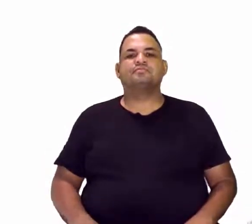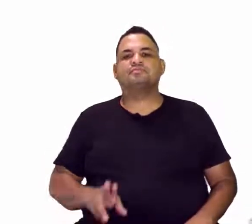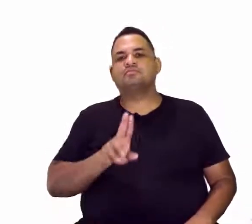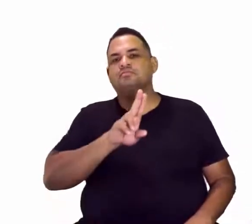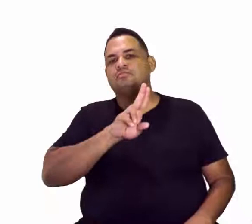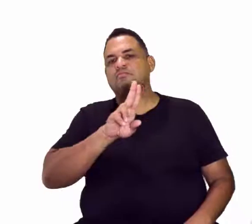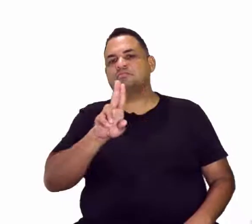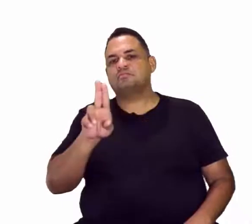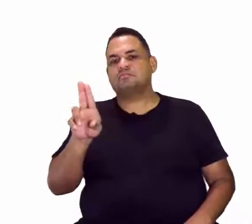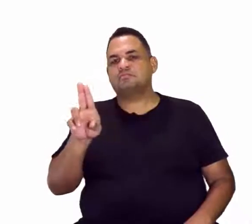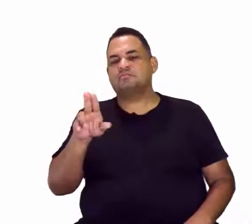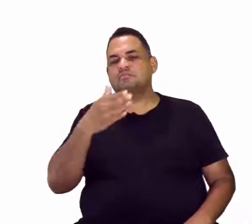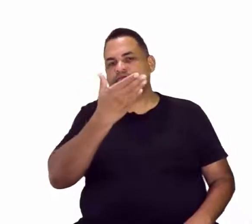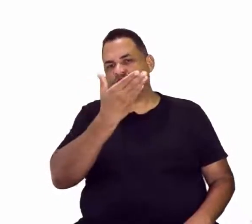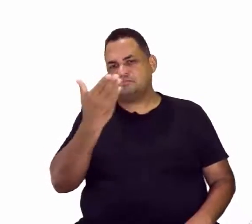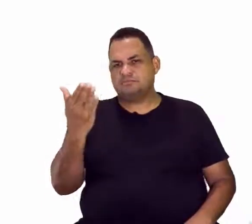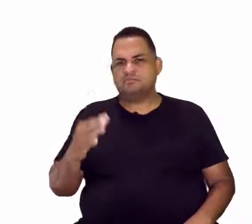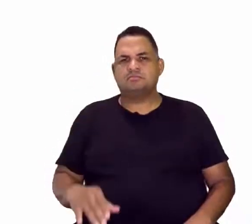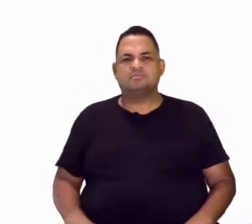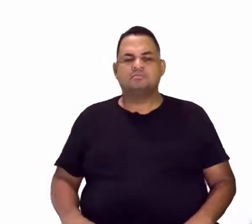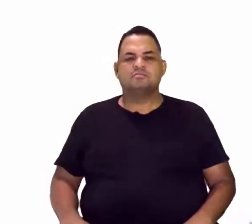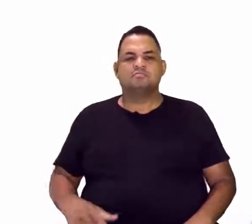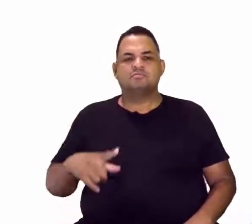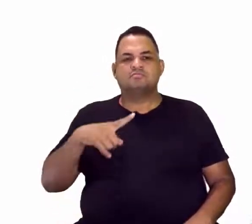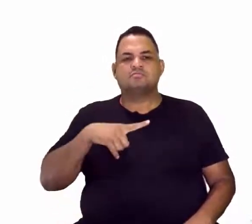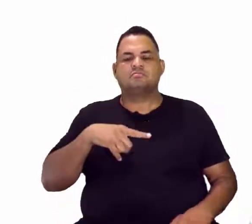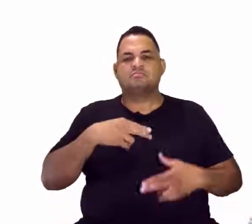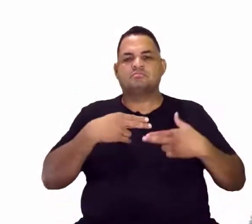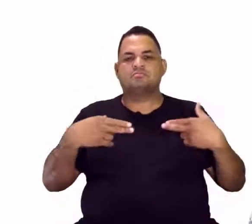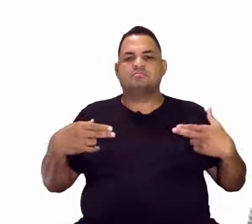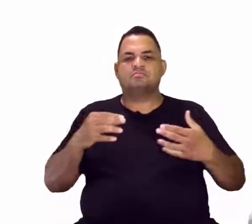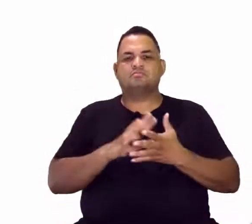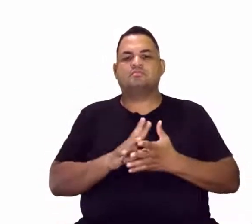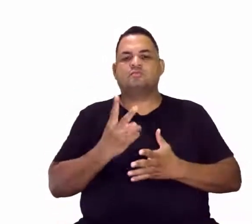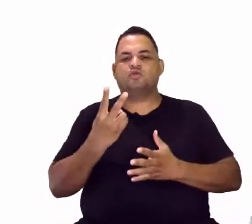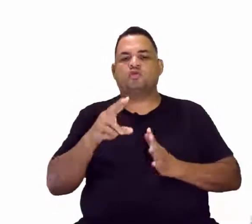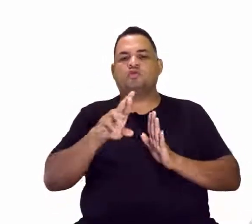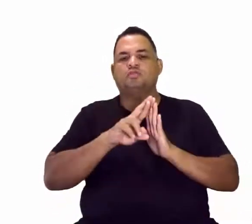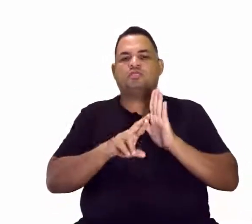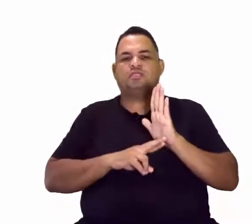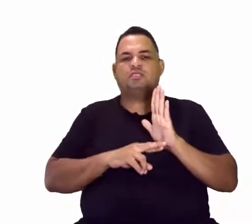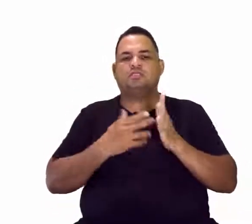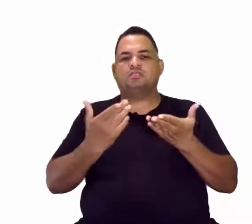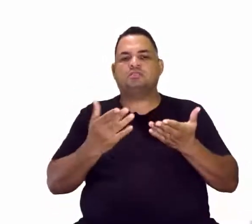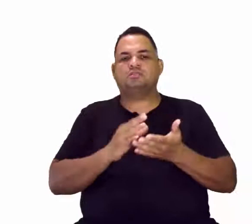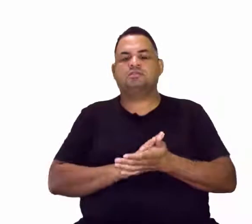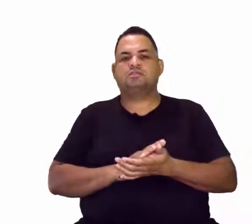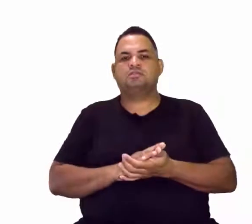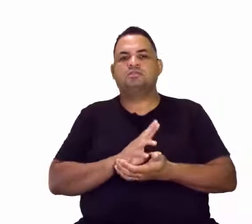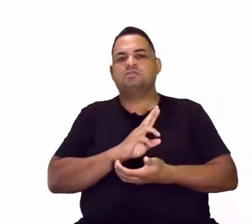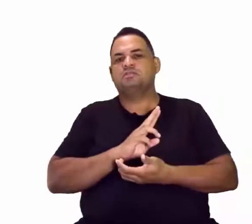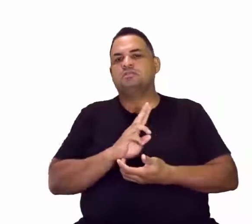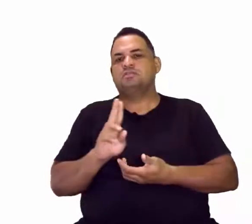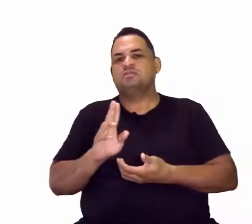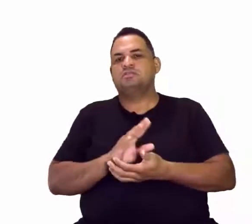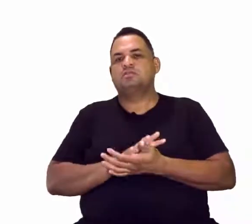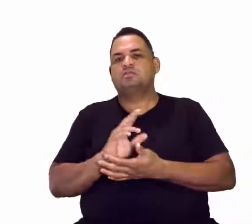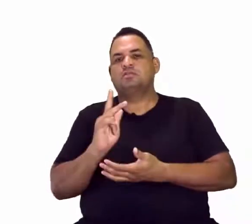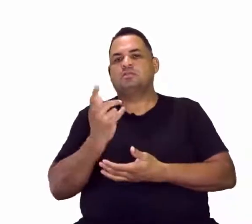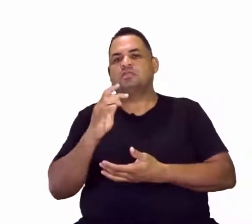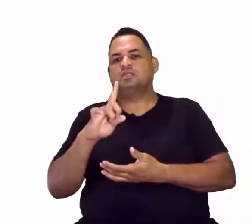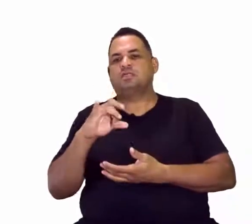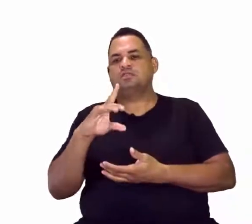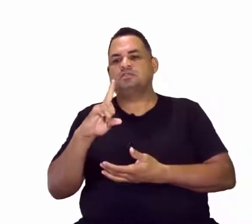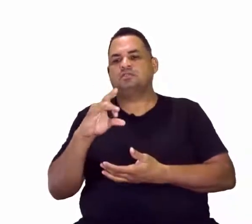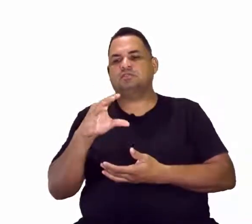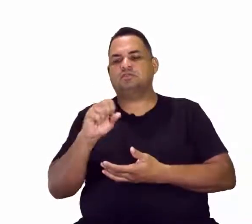as nomenclaturas. Nós temos duas regras de nomenclatura. A nomenclatura para os hidrácidos, que